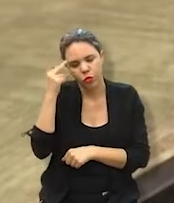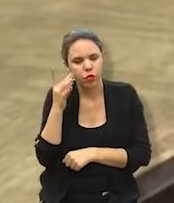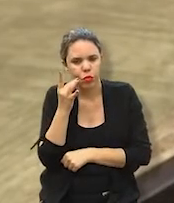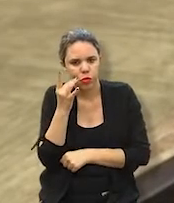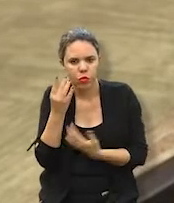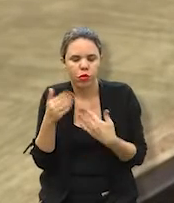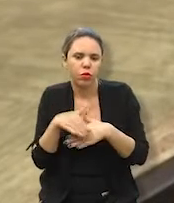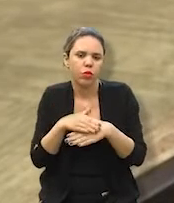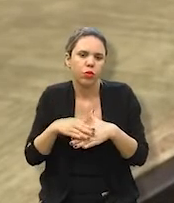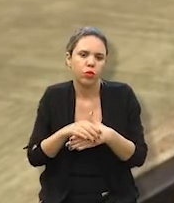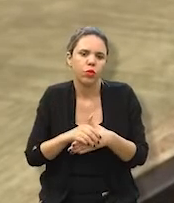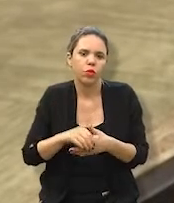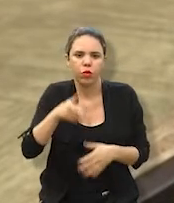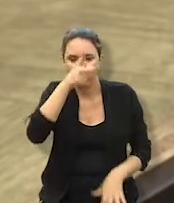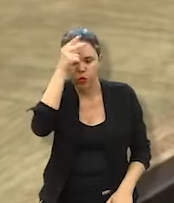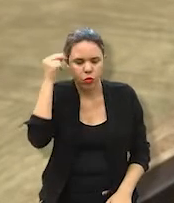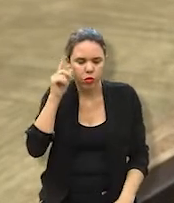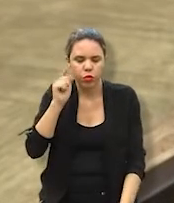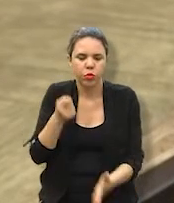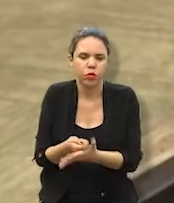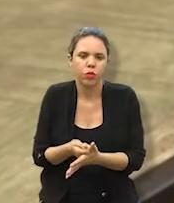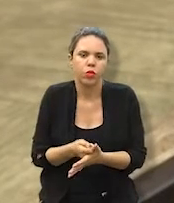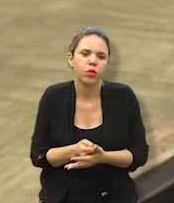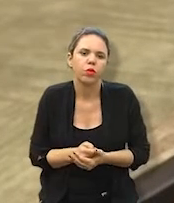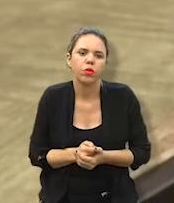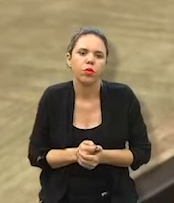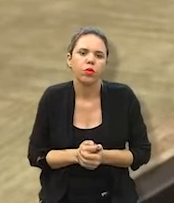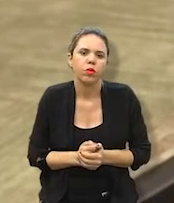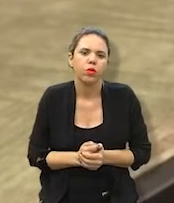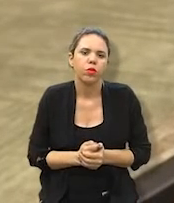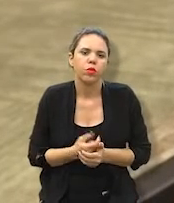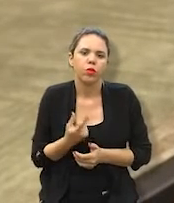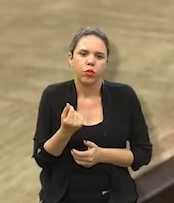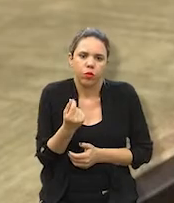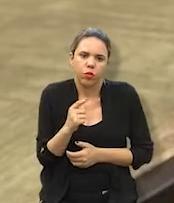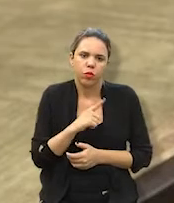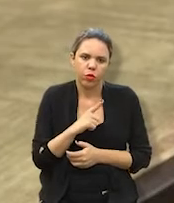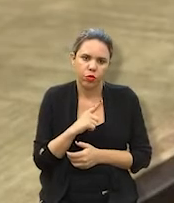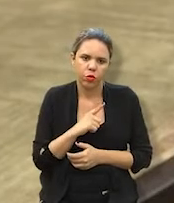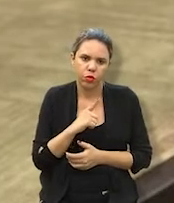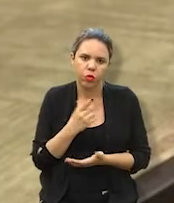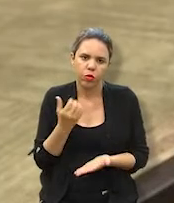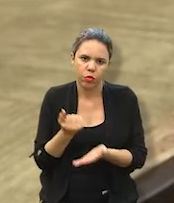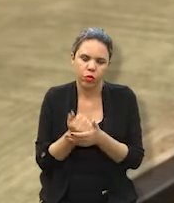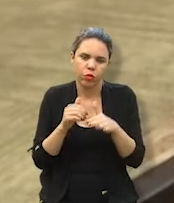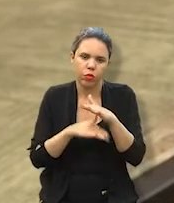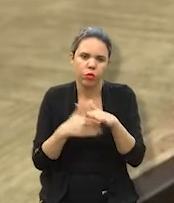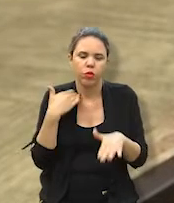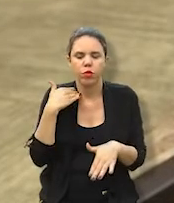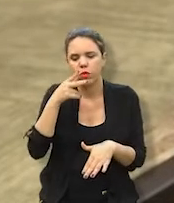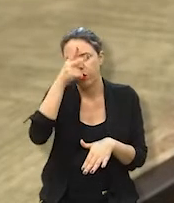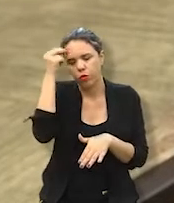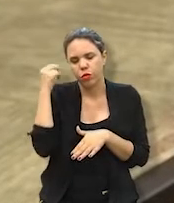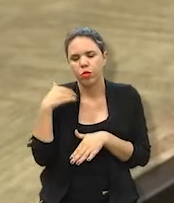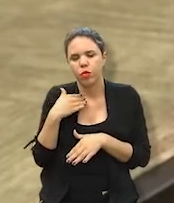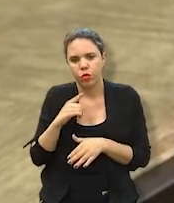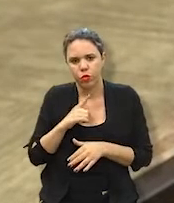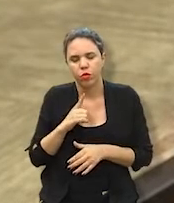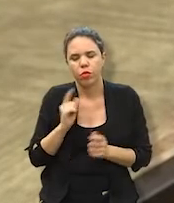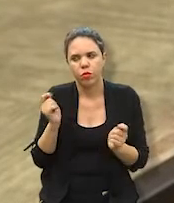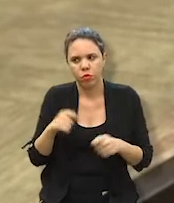inclusive, pessoalmente, conversei com o prefeito, ele me garantiu que o dinheiro tem, está na conta da